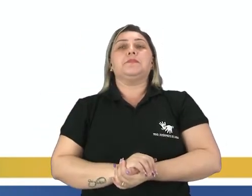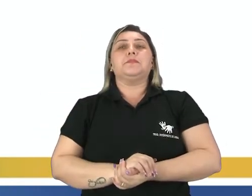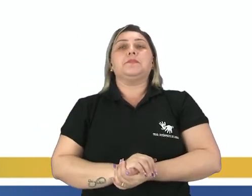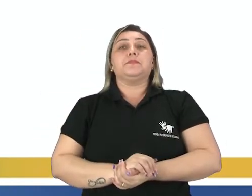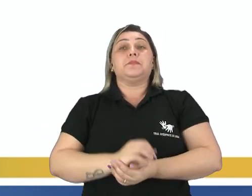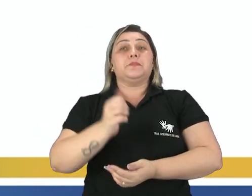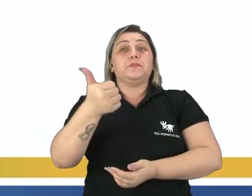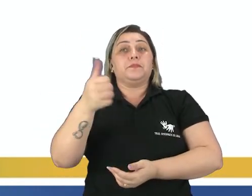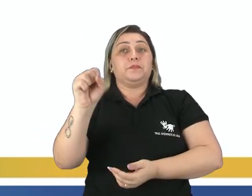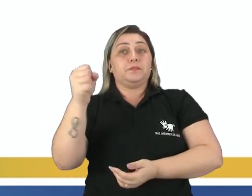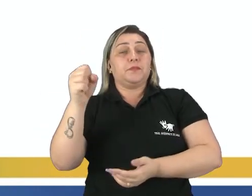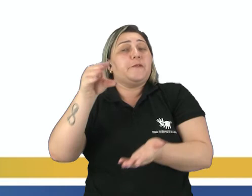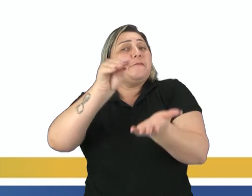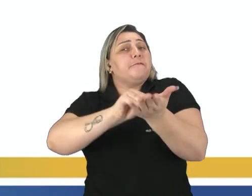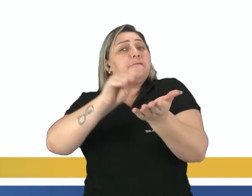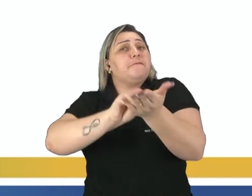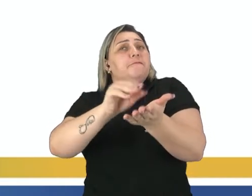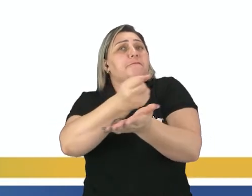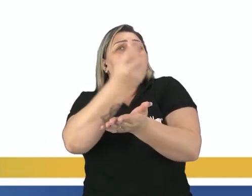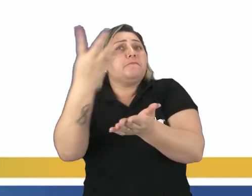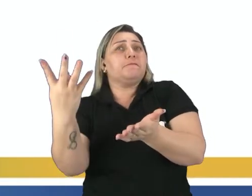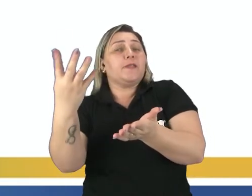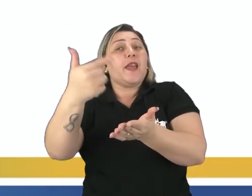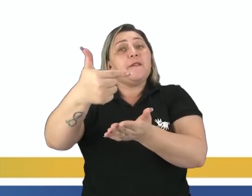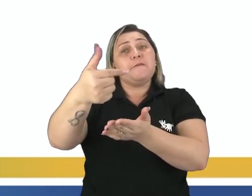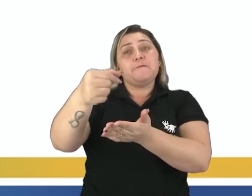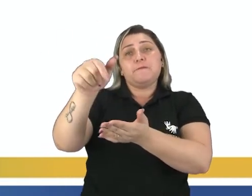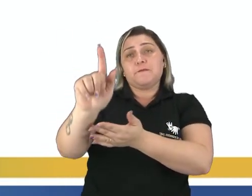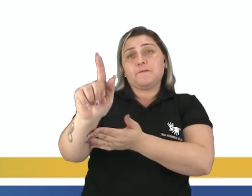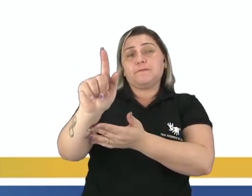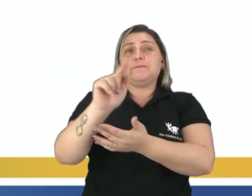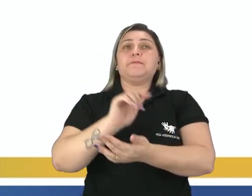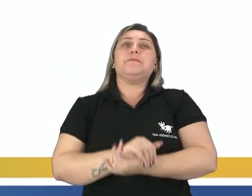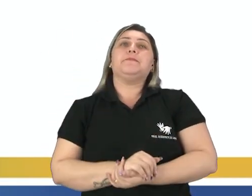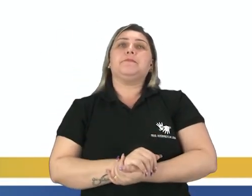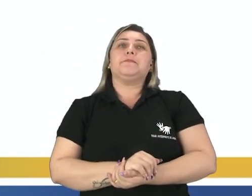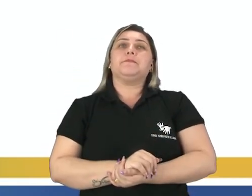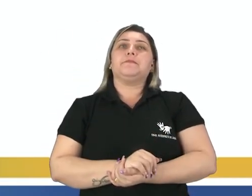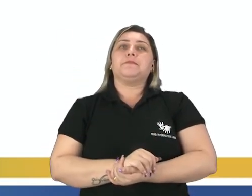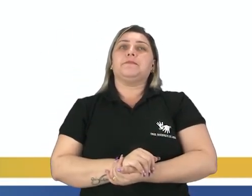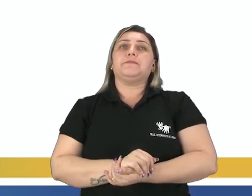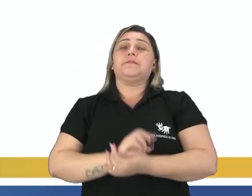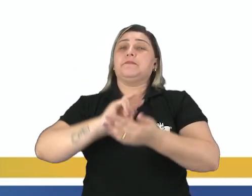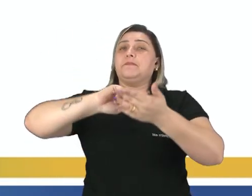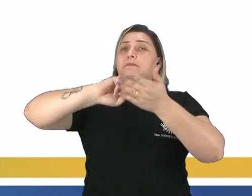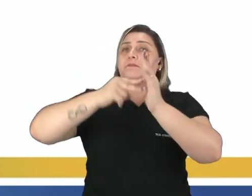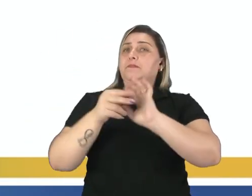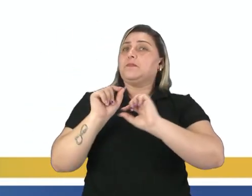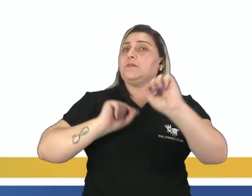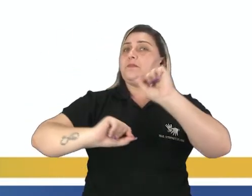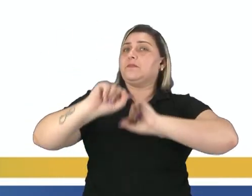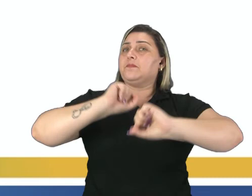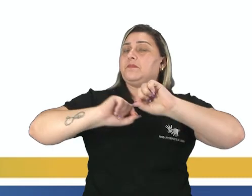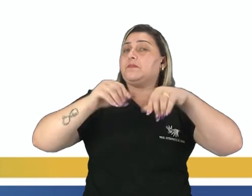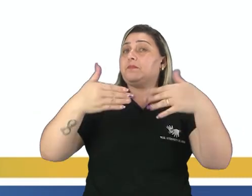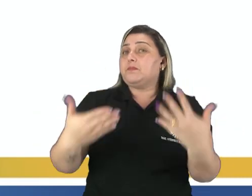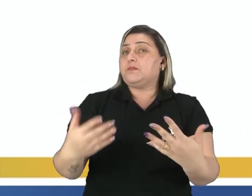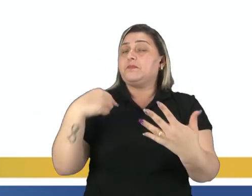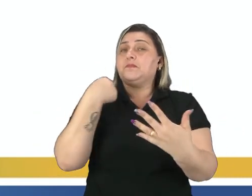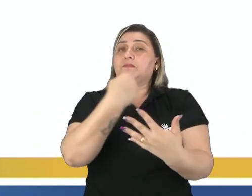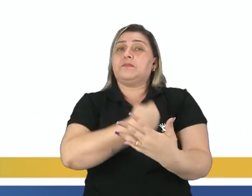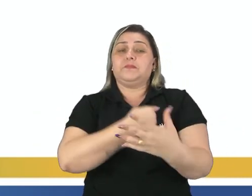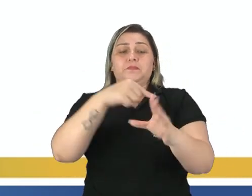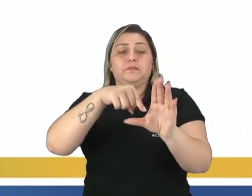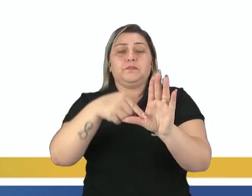em 180, temos então 20 graus. Isso quer dizer que o